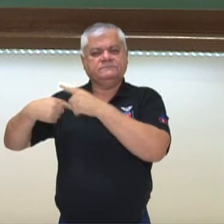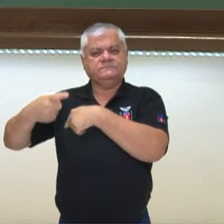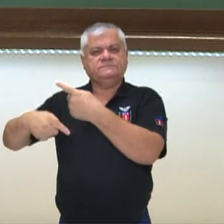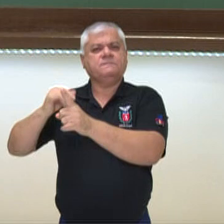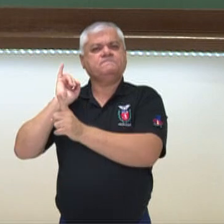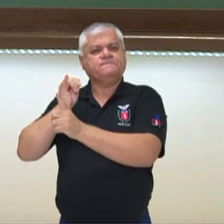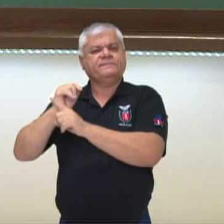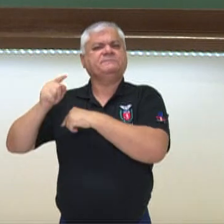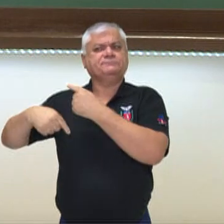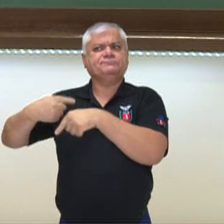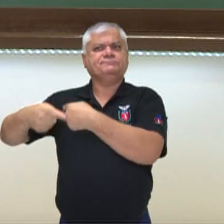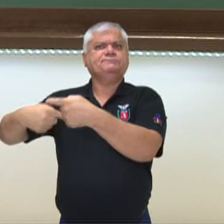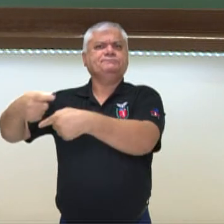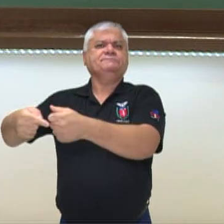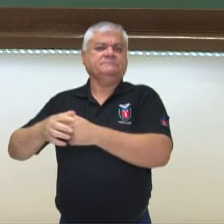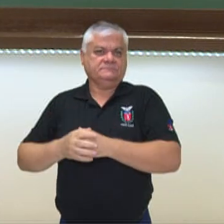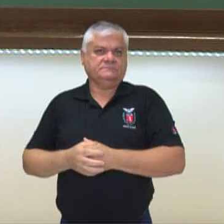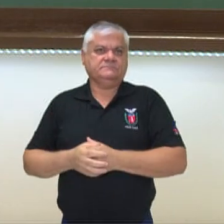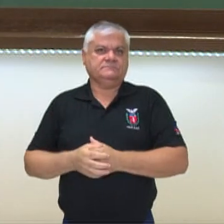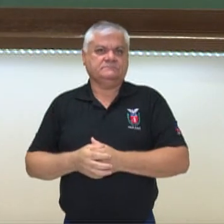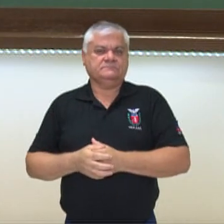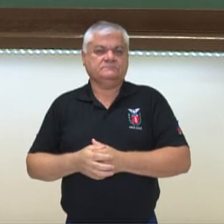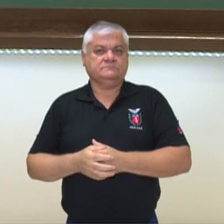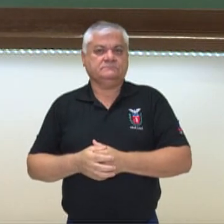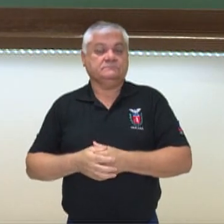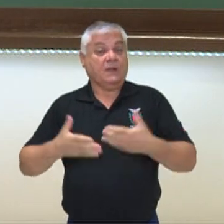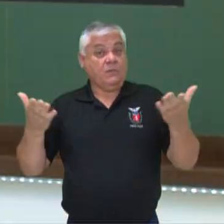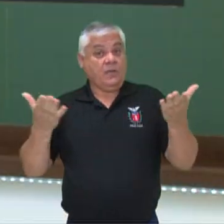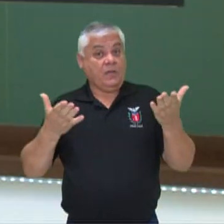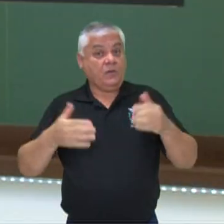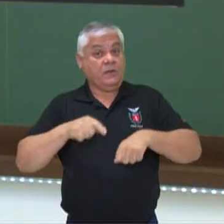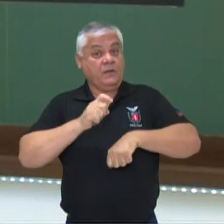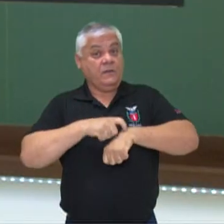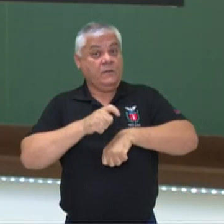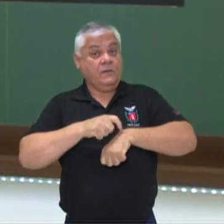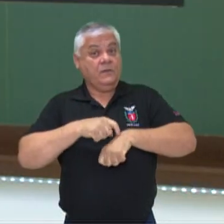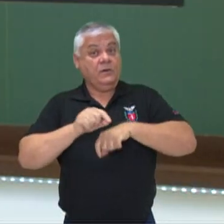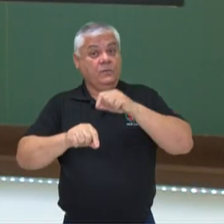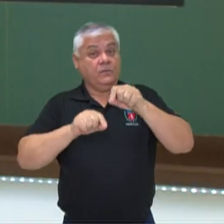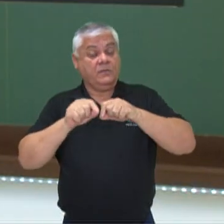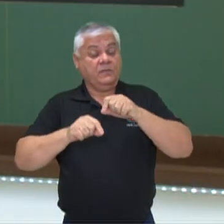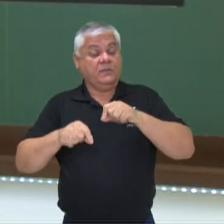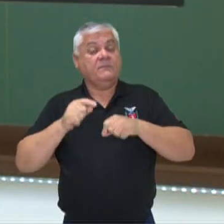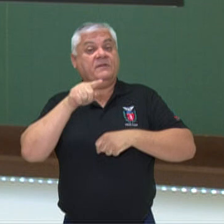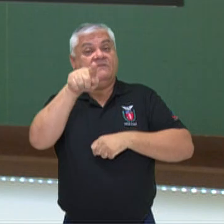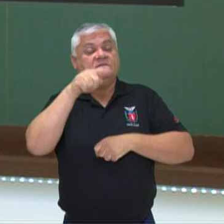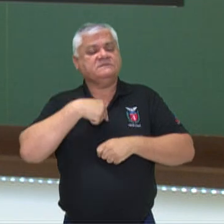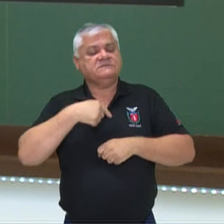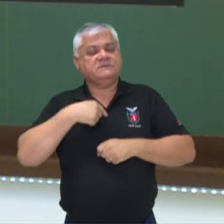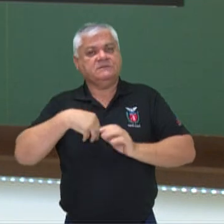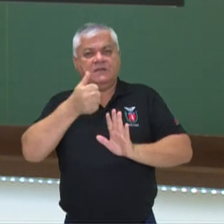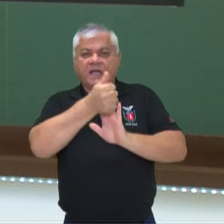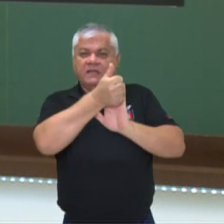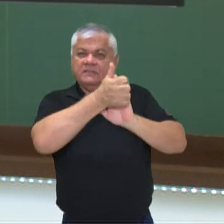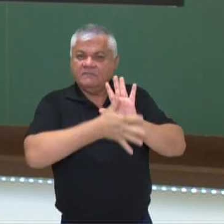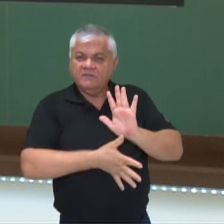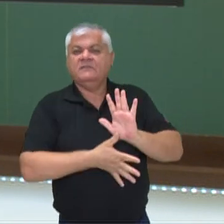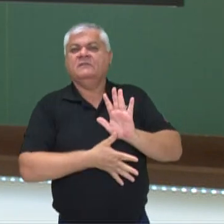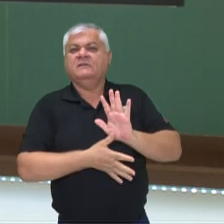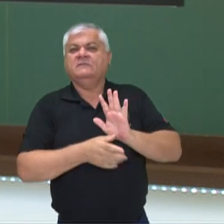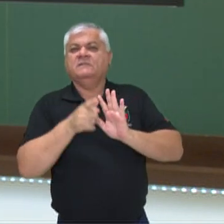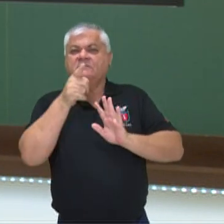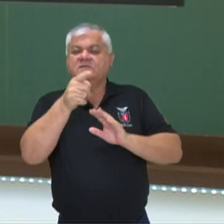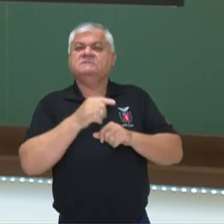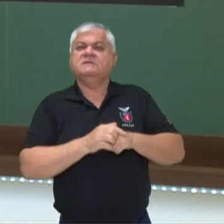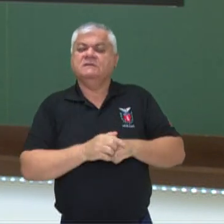à ancestralidade. Agora é aquele momento, um break, para você fazer uma atividade, para